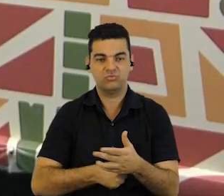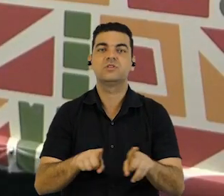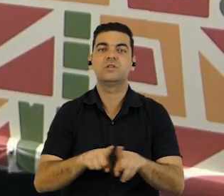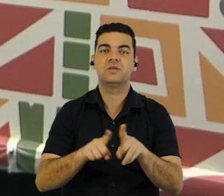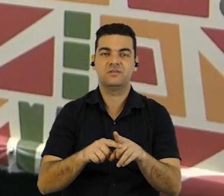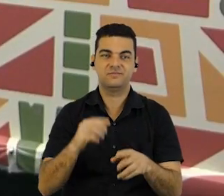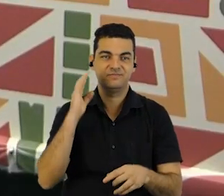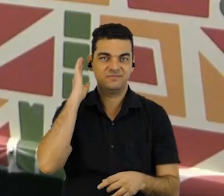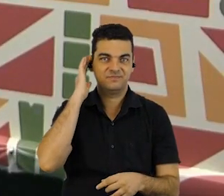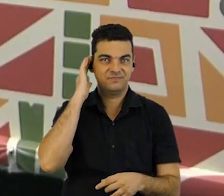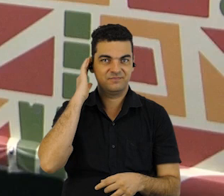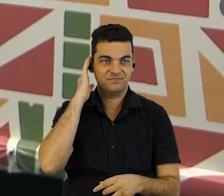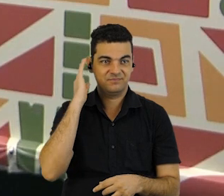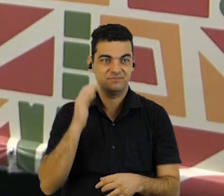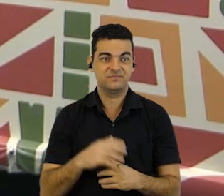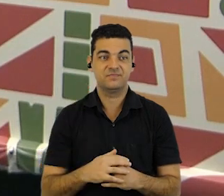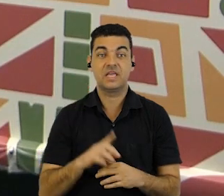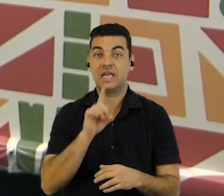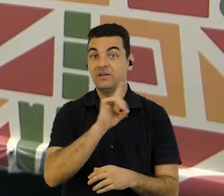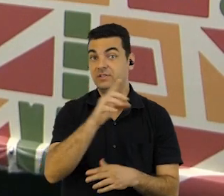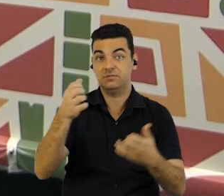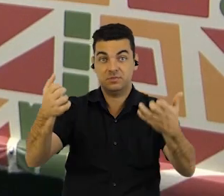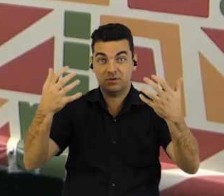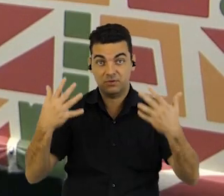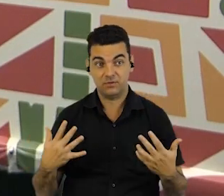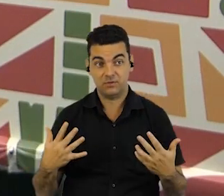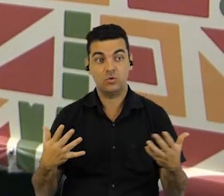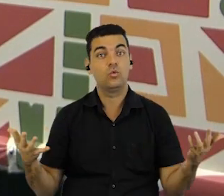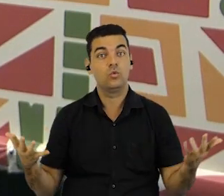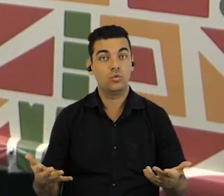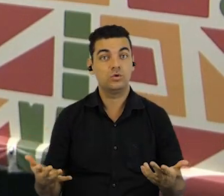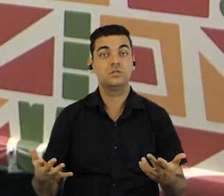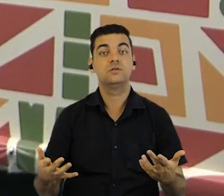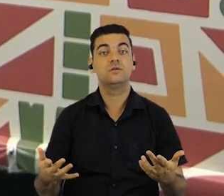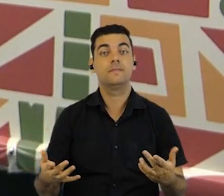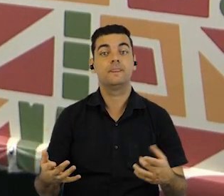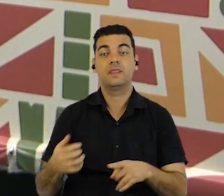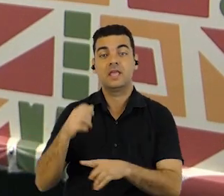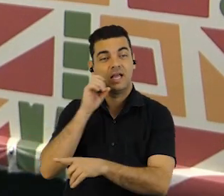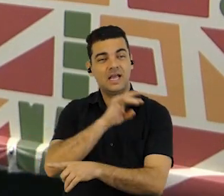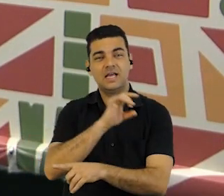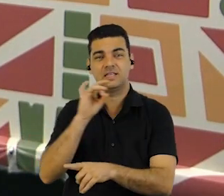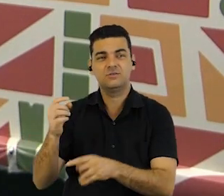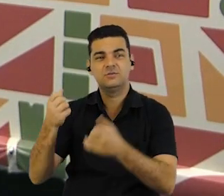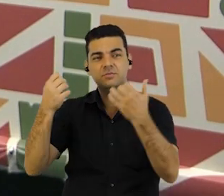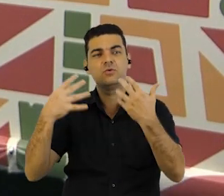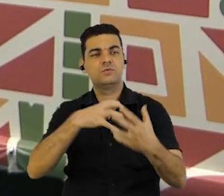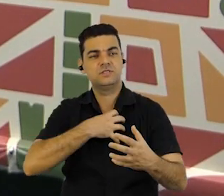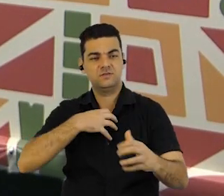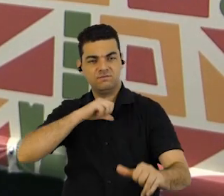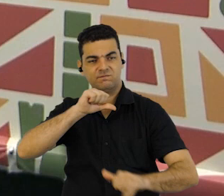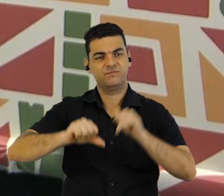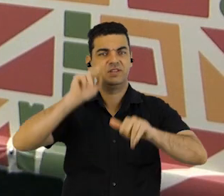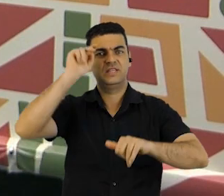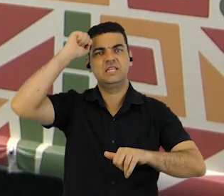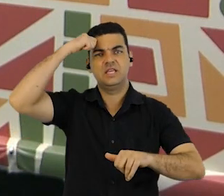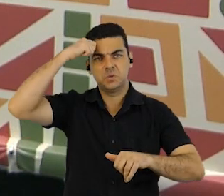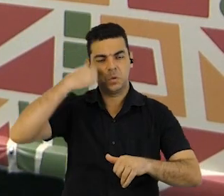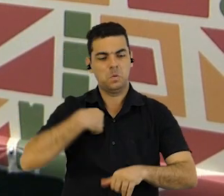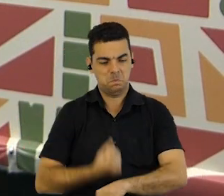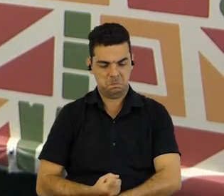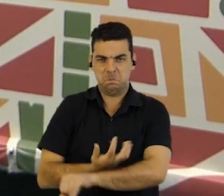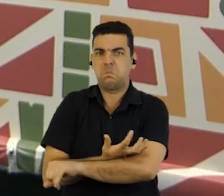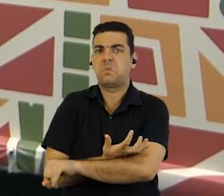militante 24 horas. Os depoimentos dos senhores, a sua fala, professor, de como se tornou negro, é uma